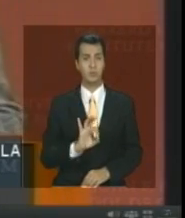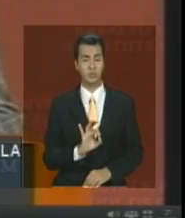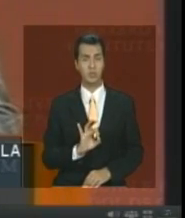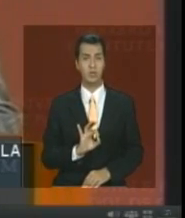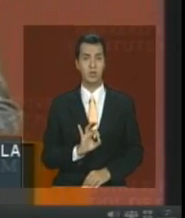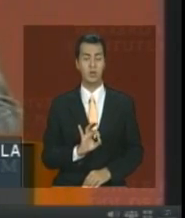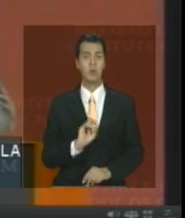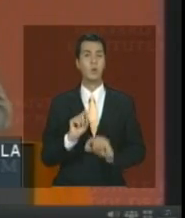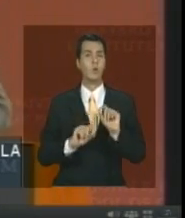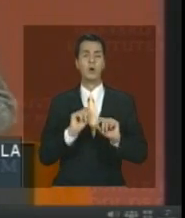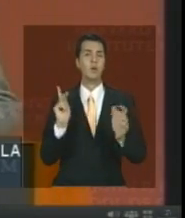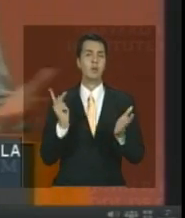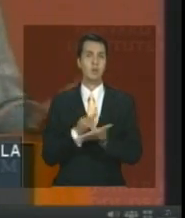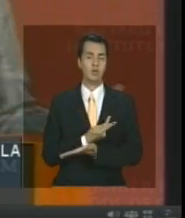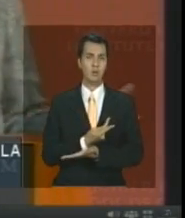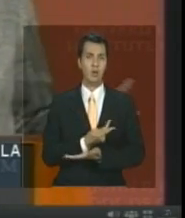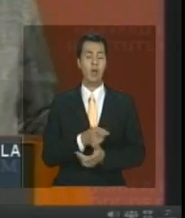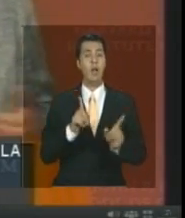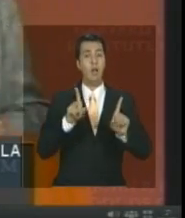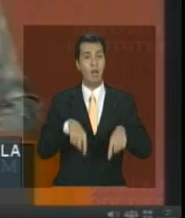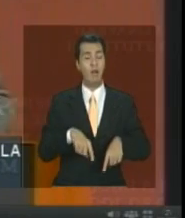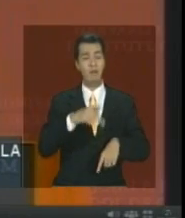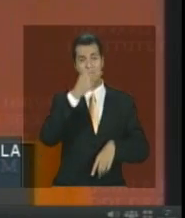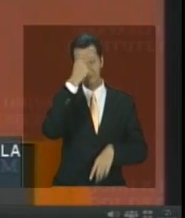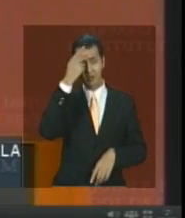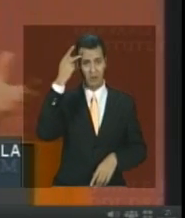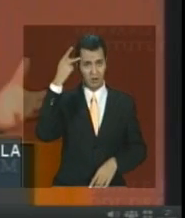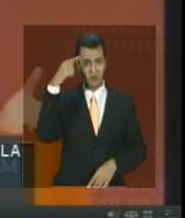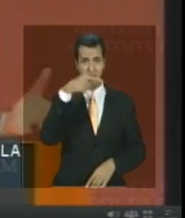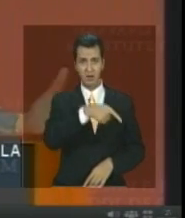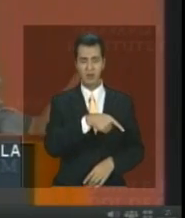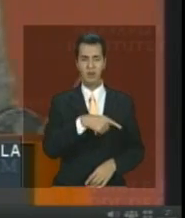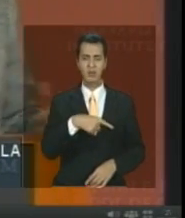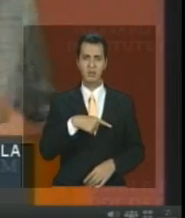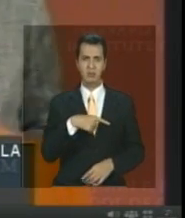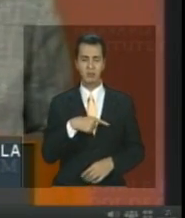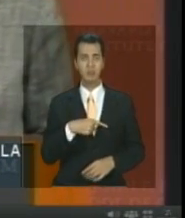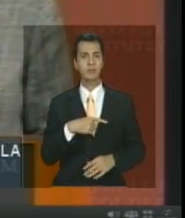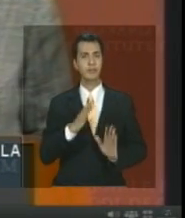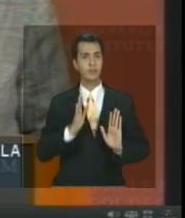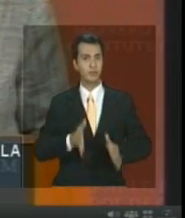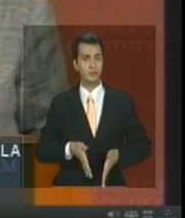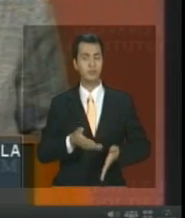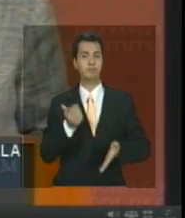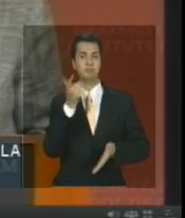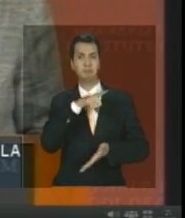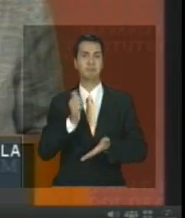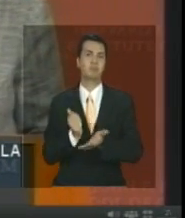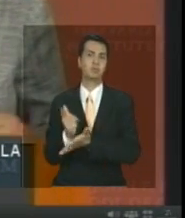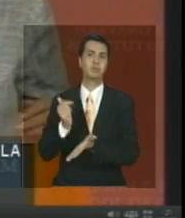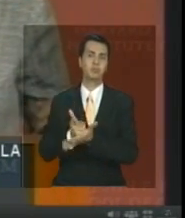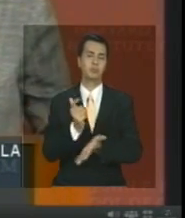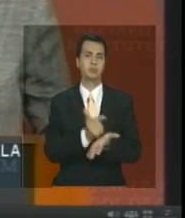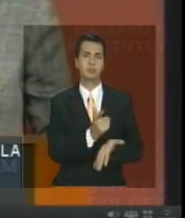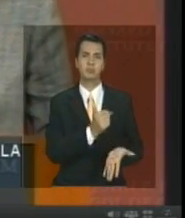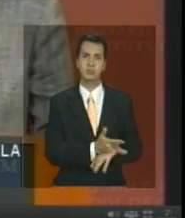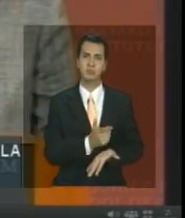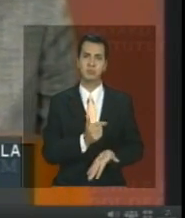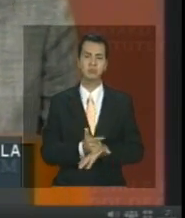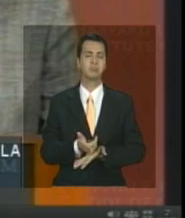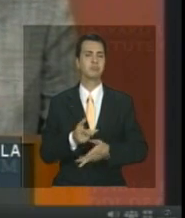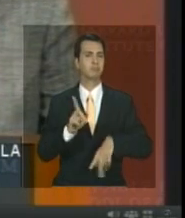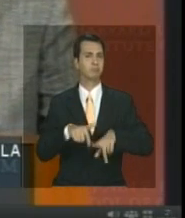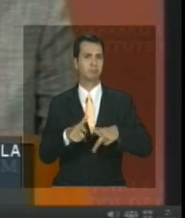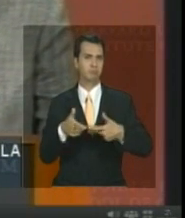decorrem justamente do fato de que essas pessoas chegaram à condição de consumidores.